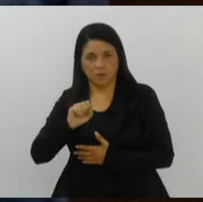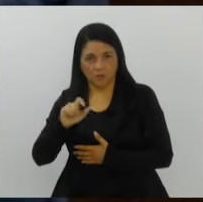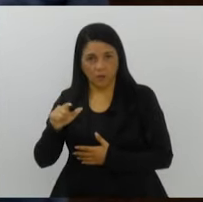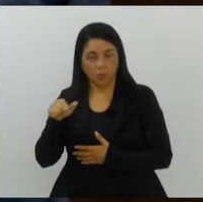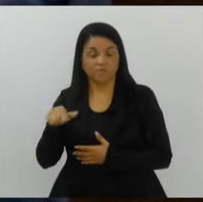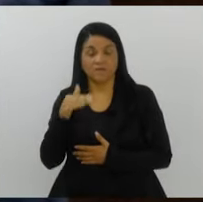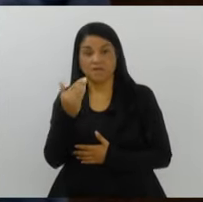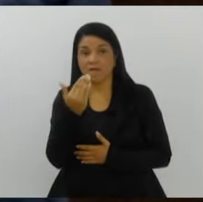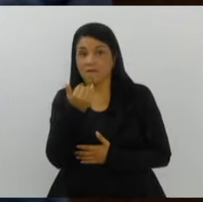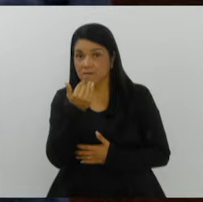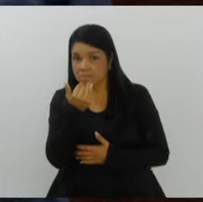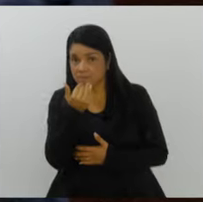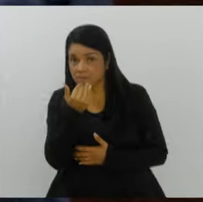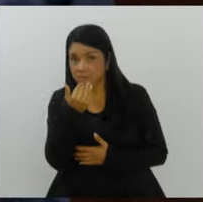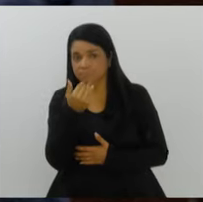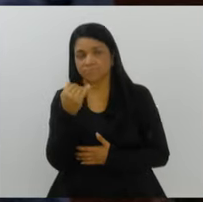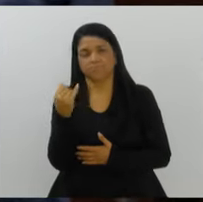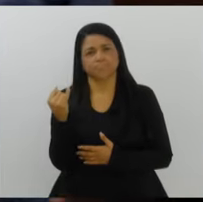deve estar